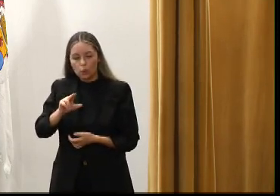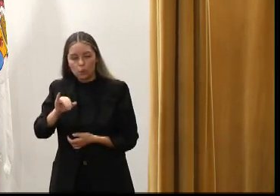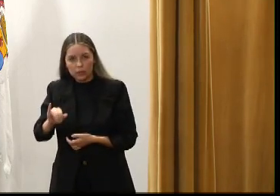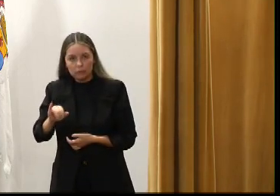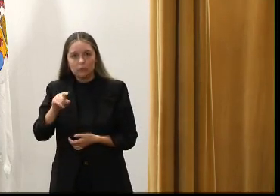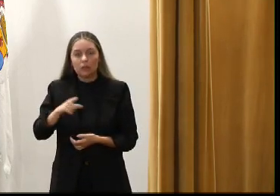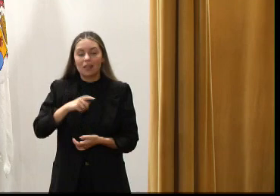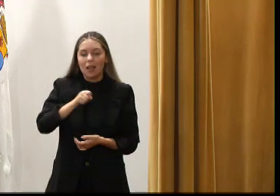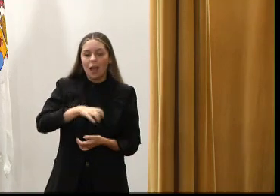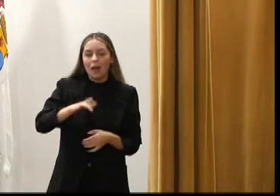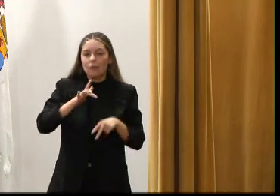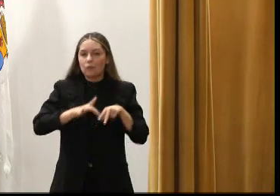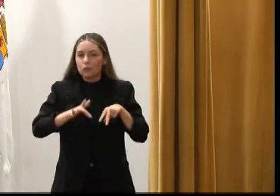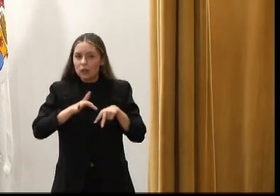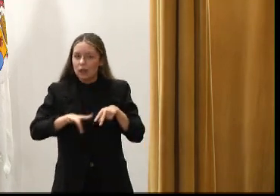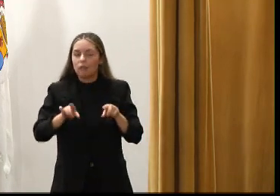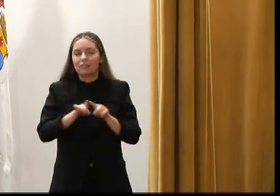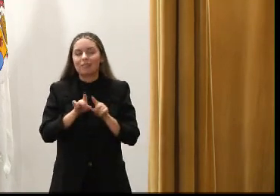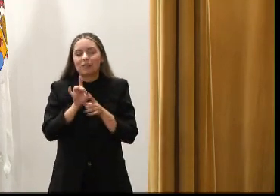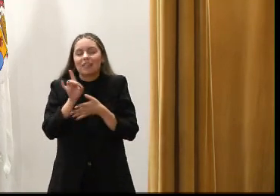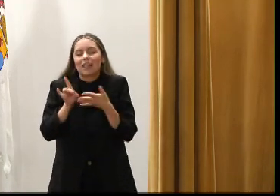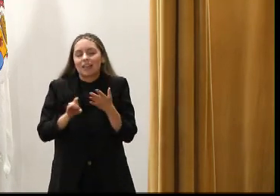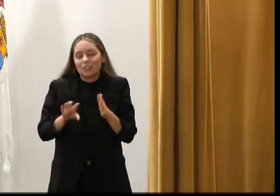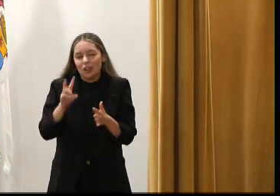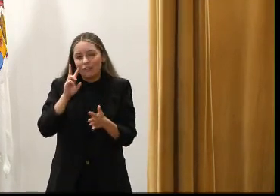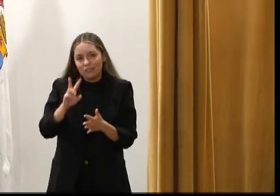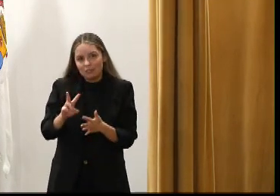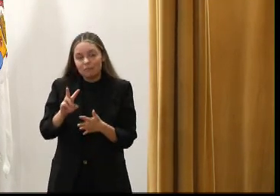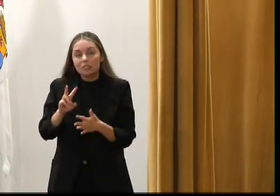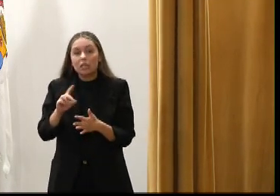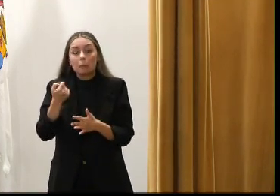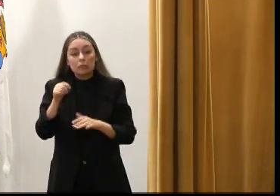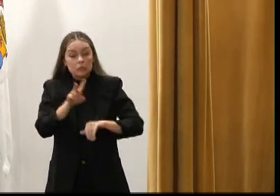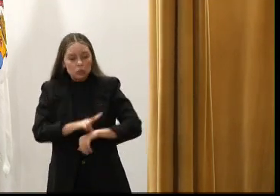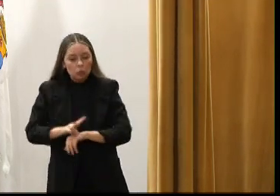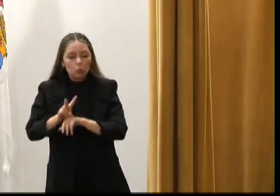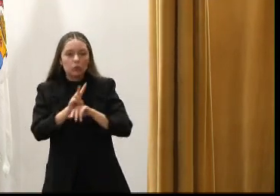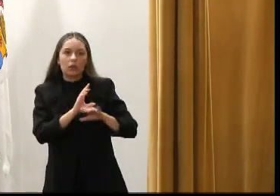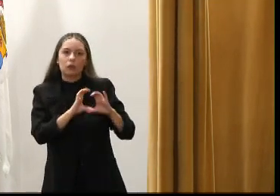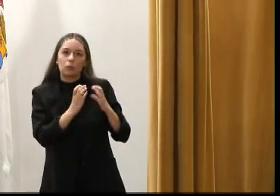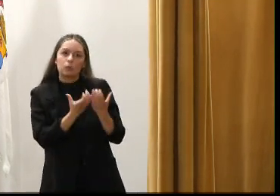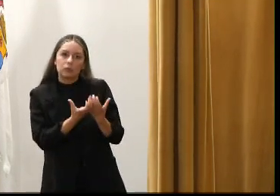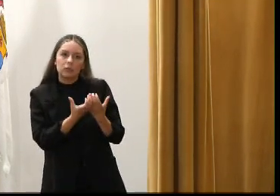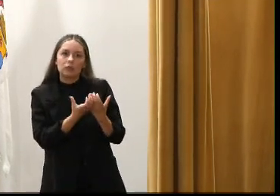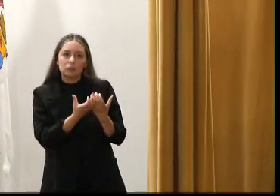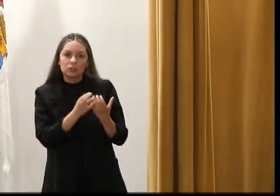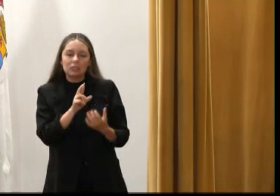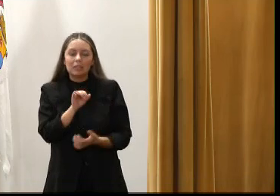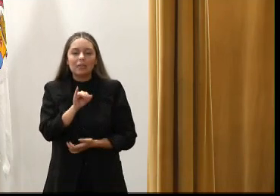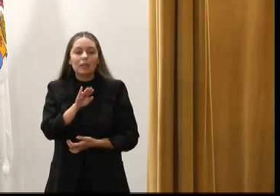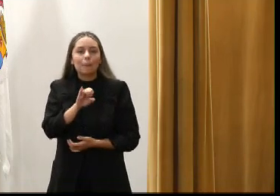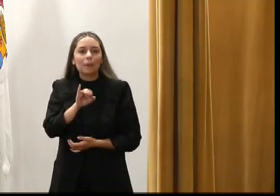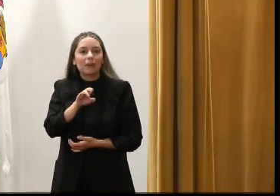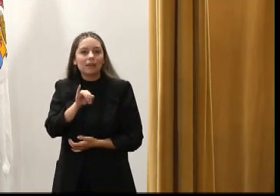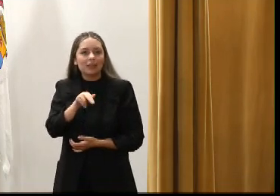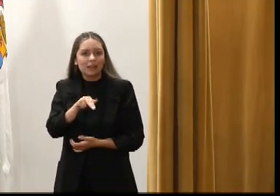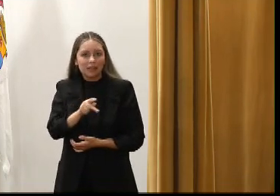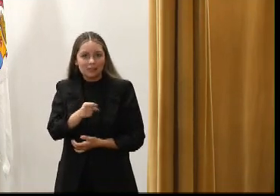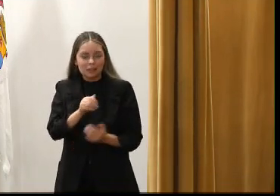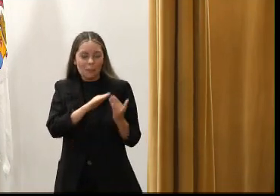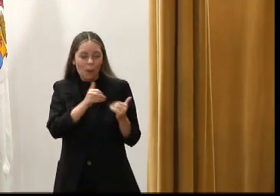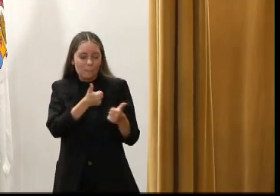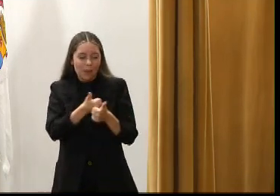muito vulnerável e delicada, como nós vimos. Então, temos que cuidar das comunidades ribeirinhas do delta do